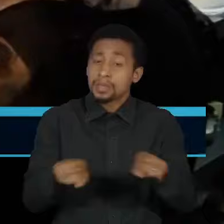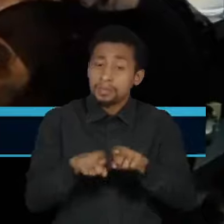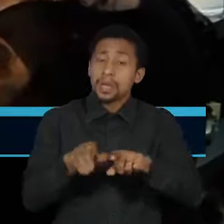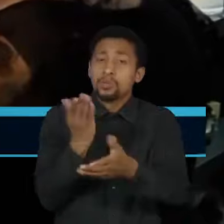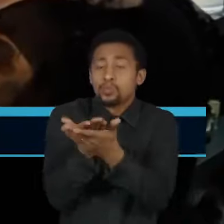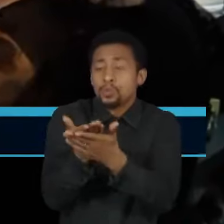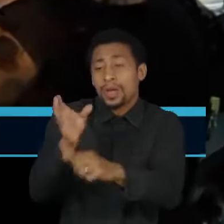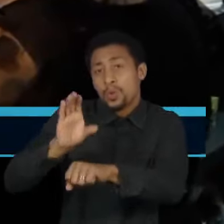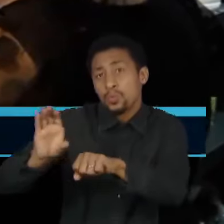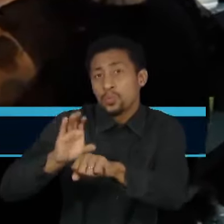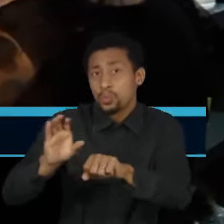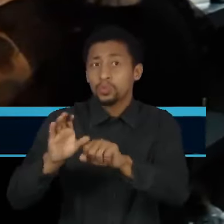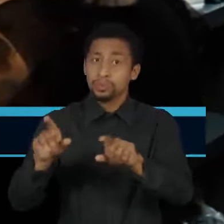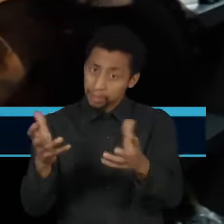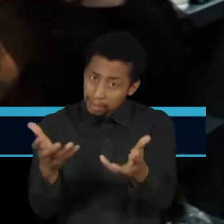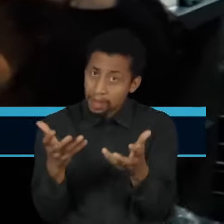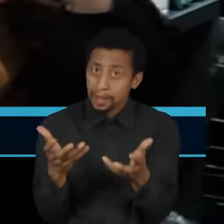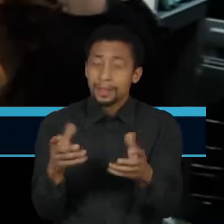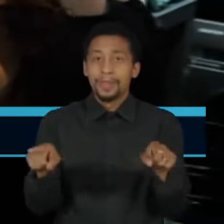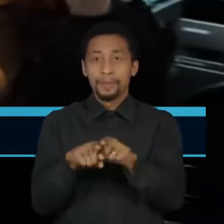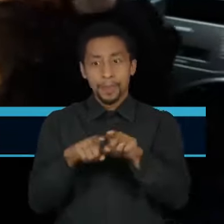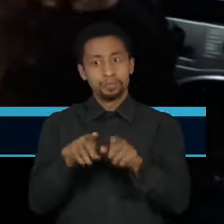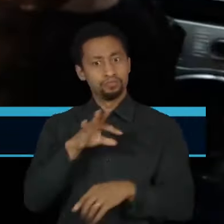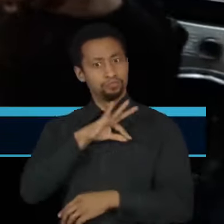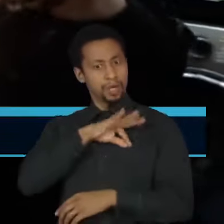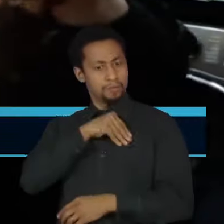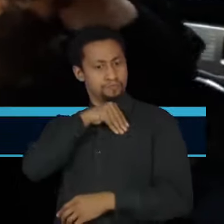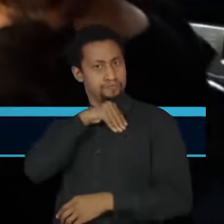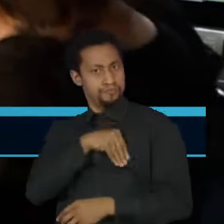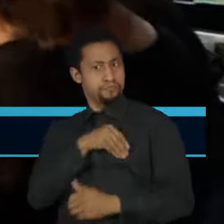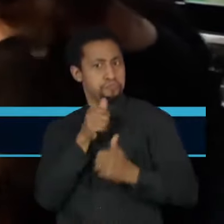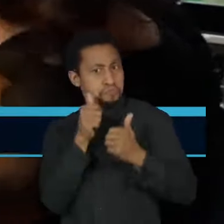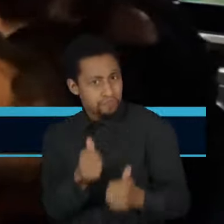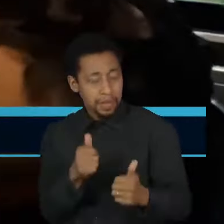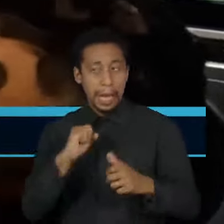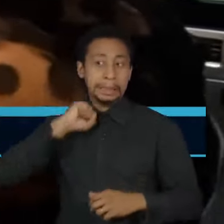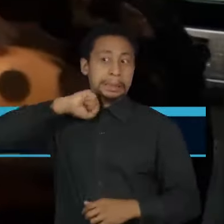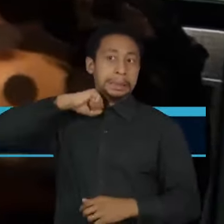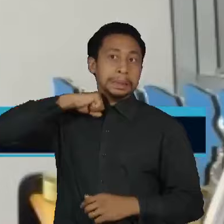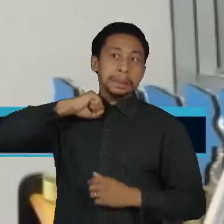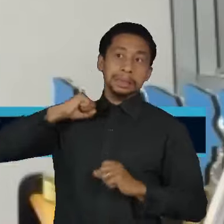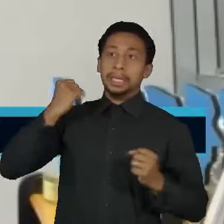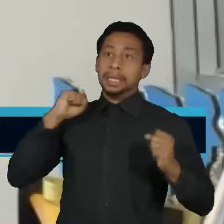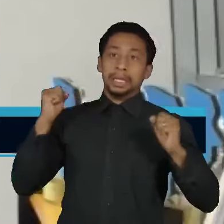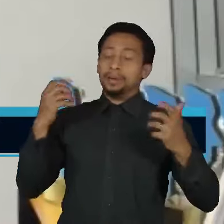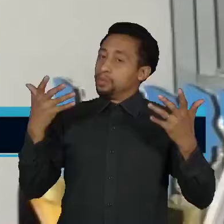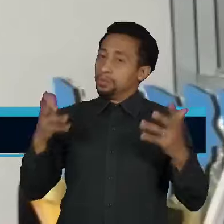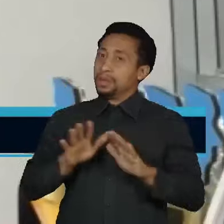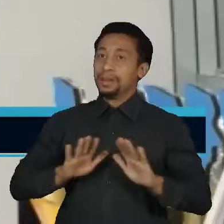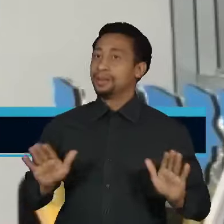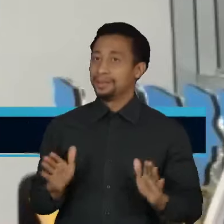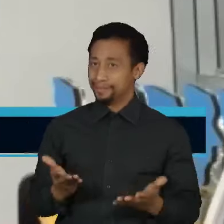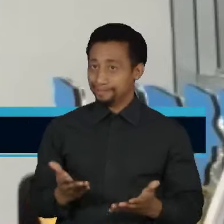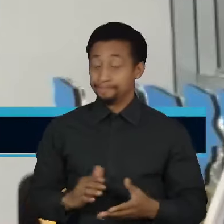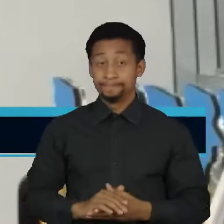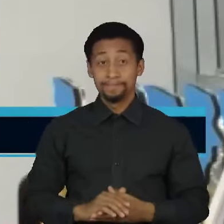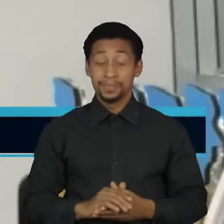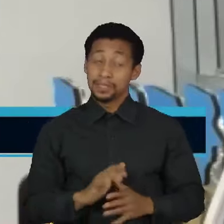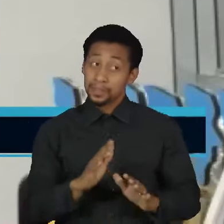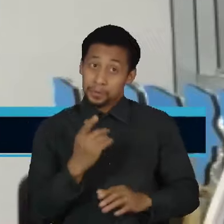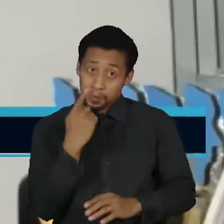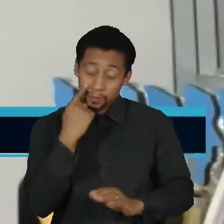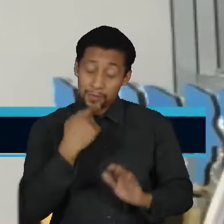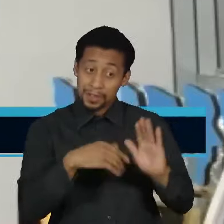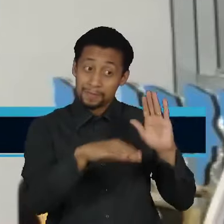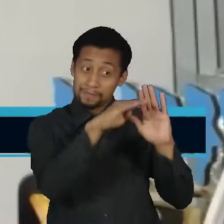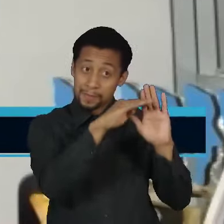que seja uma atividade com boa remuneração e menos desgastante. Do ponto de vista de prós, a gente